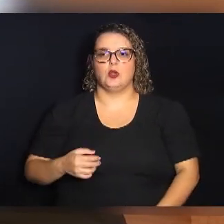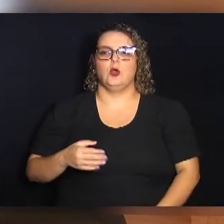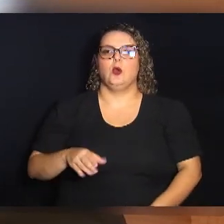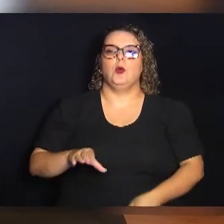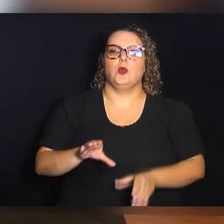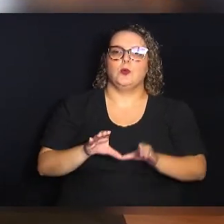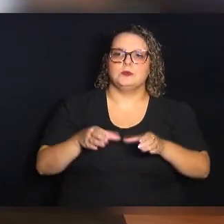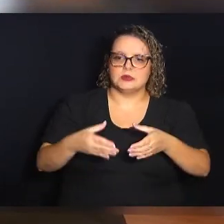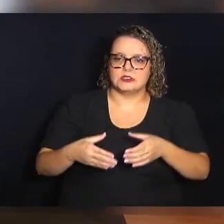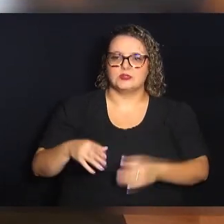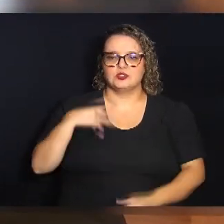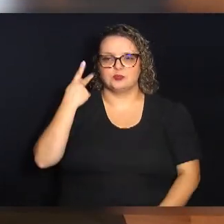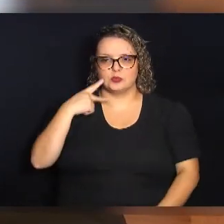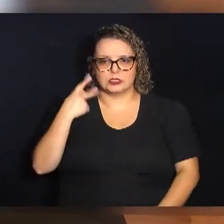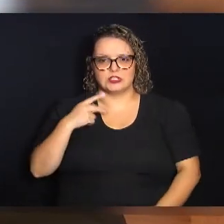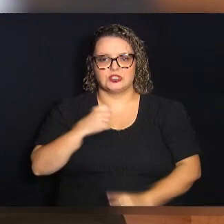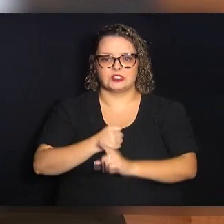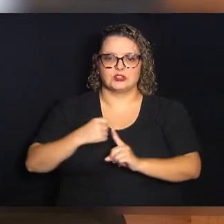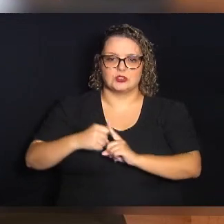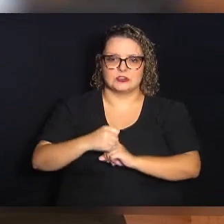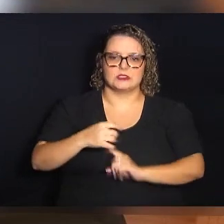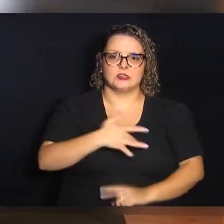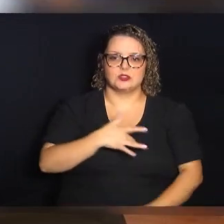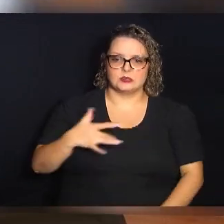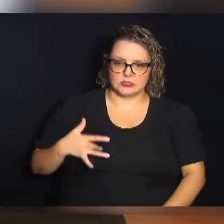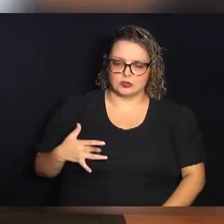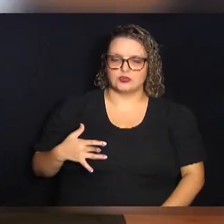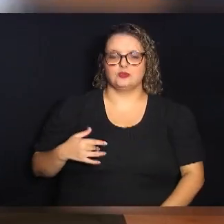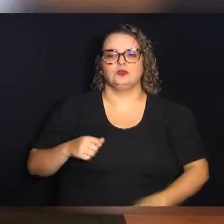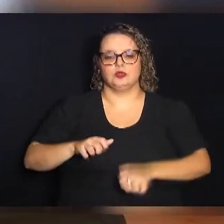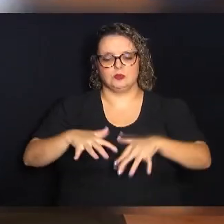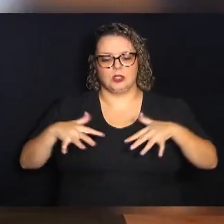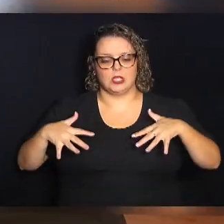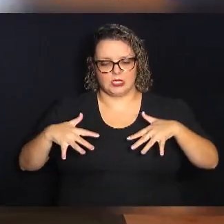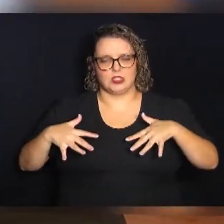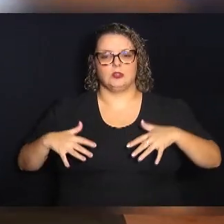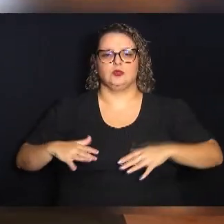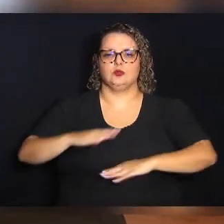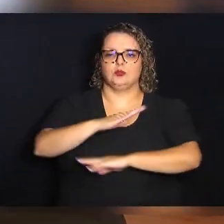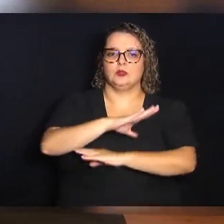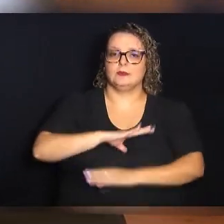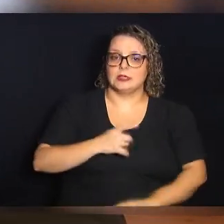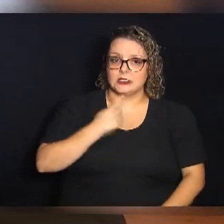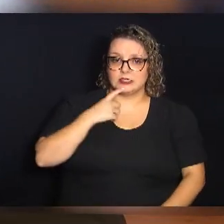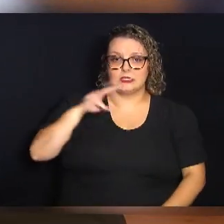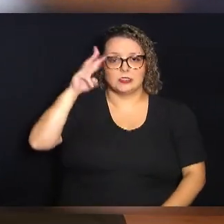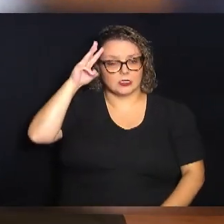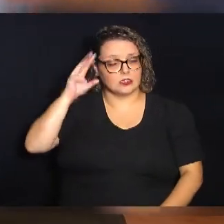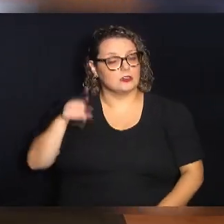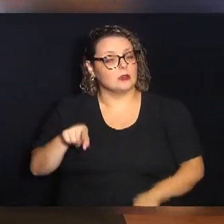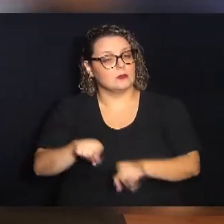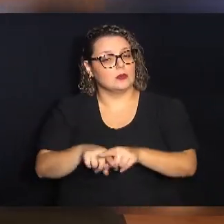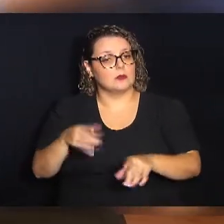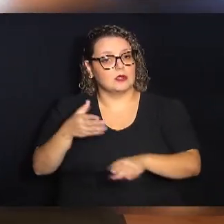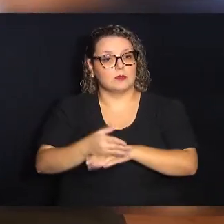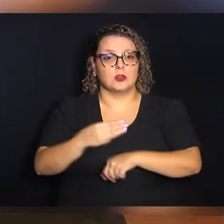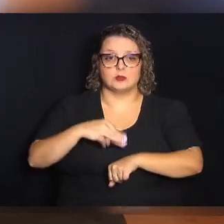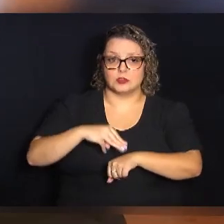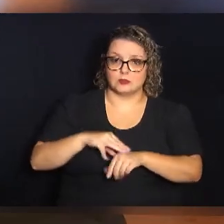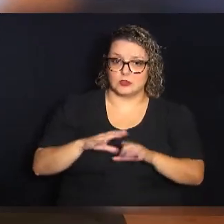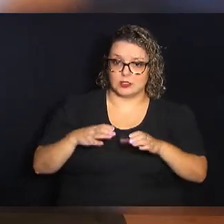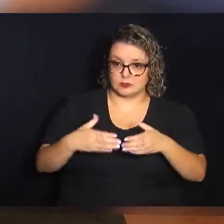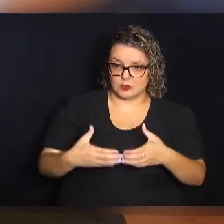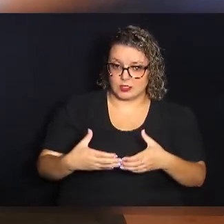saúde foi realizada na tarde de terça-feira no plenário da Câmara Municipal também participaram os